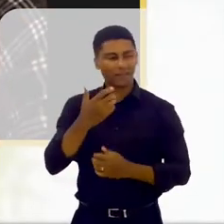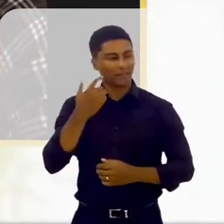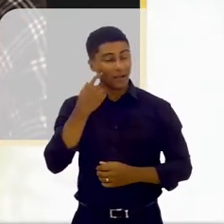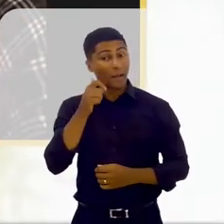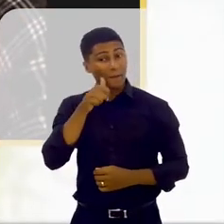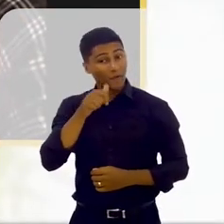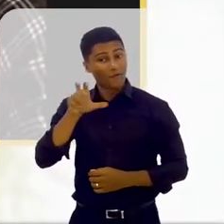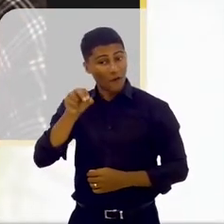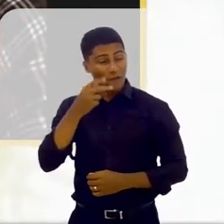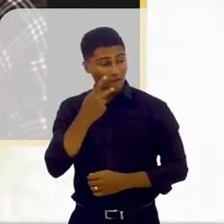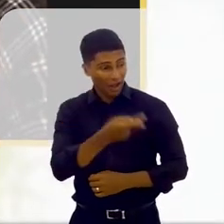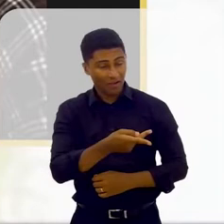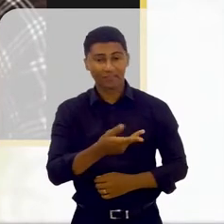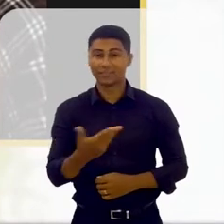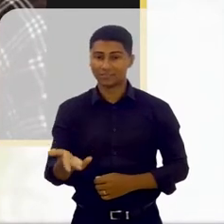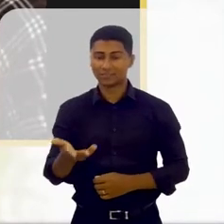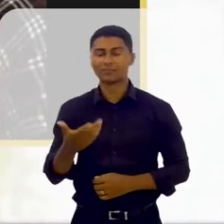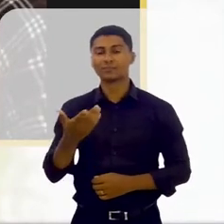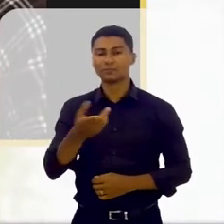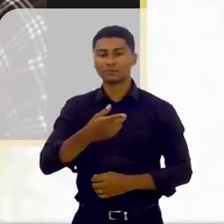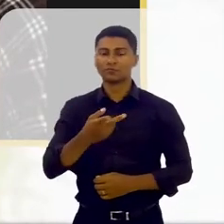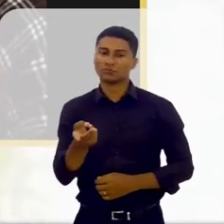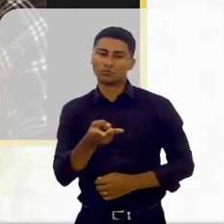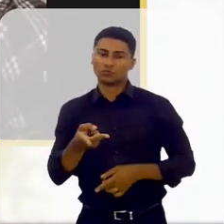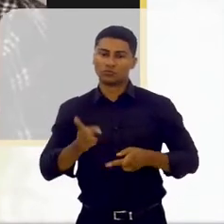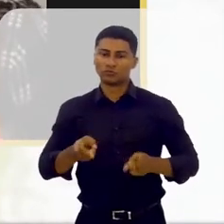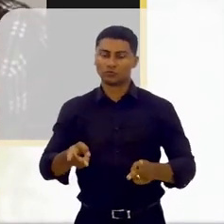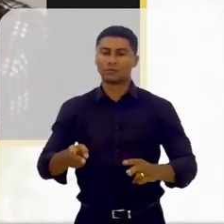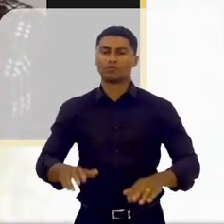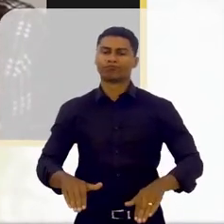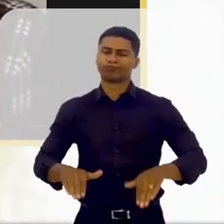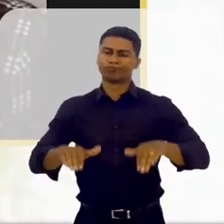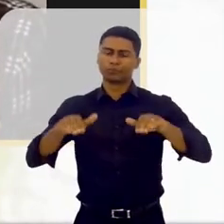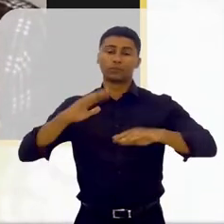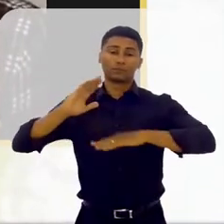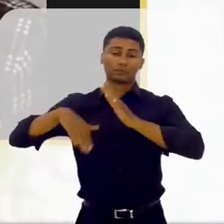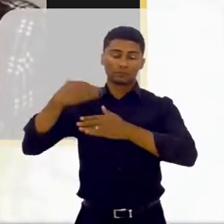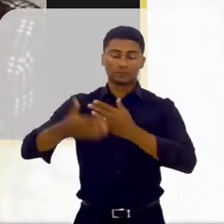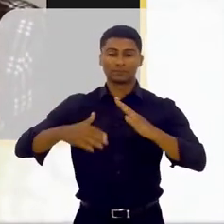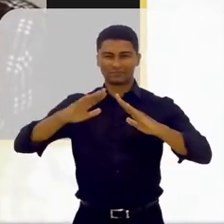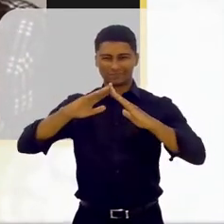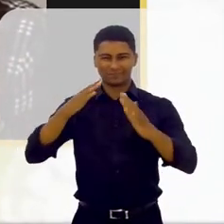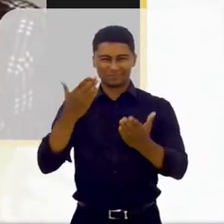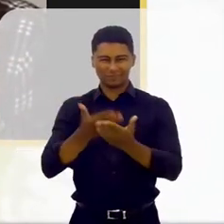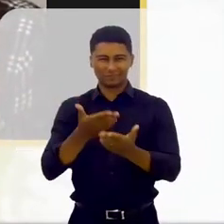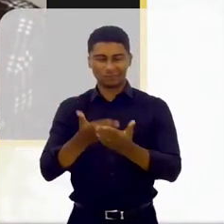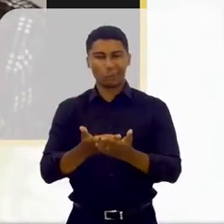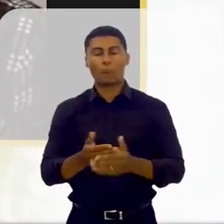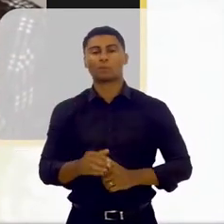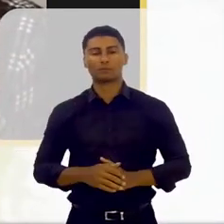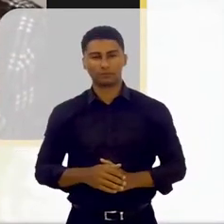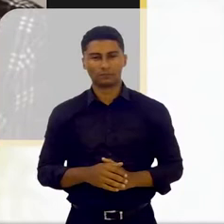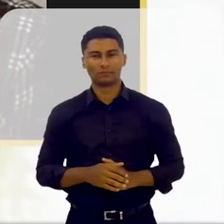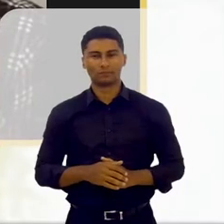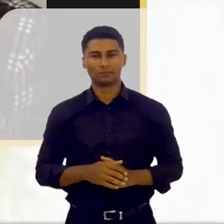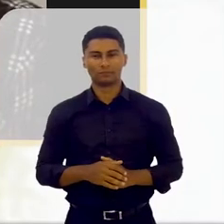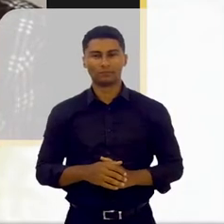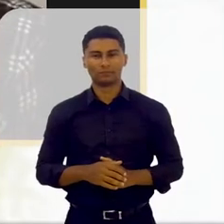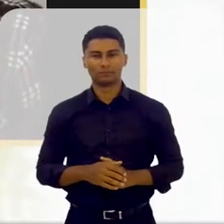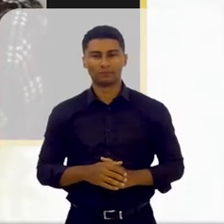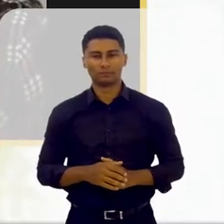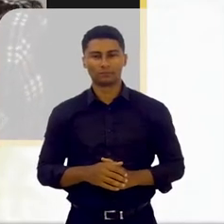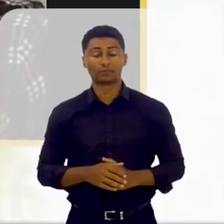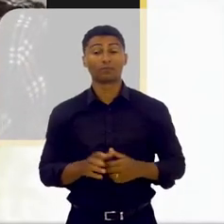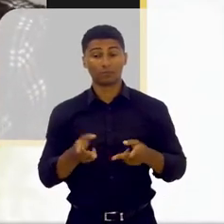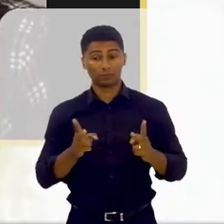bem. E a gente seguiu com isso. Quando chegamos na escola, que aí, no caso, a escola, a gente sempre foi.